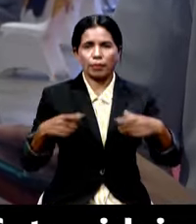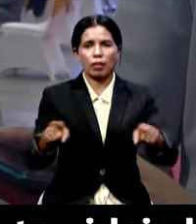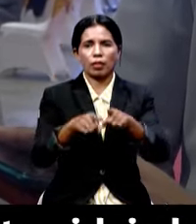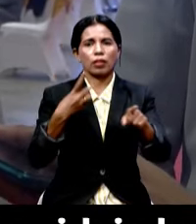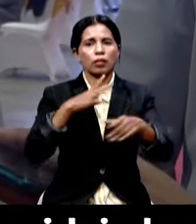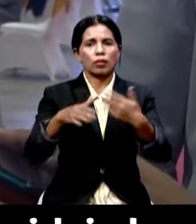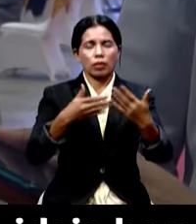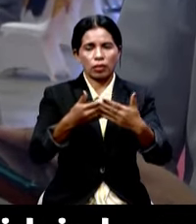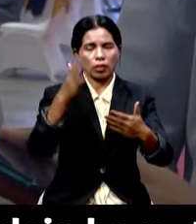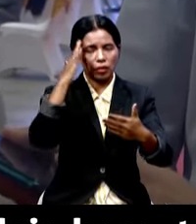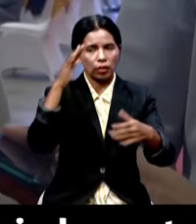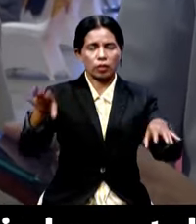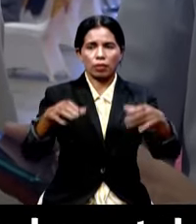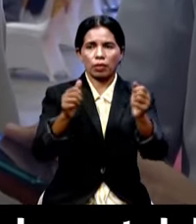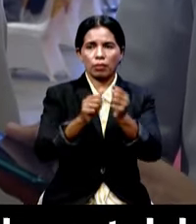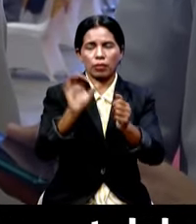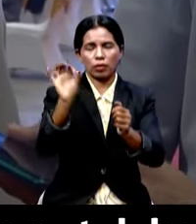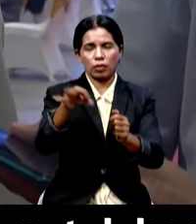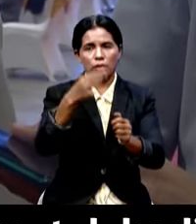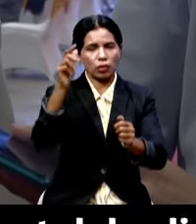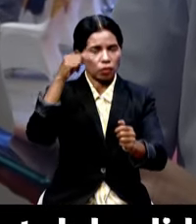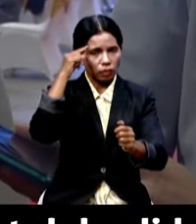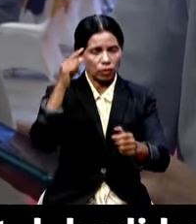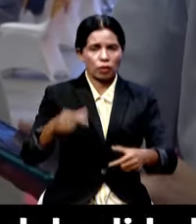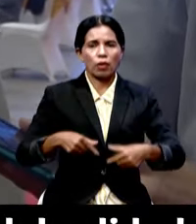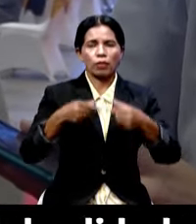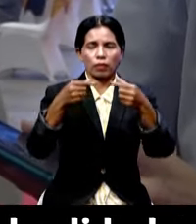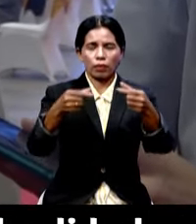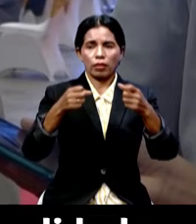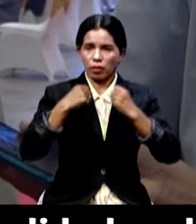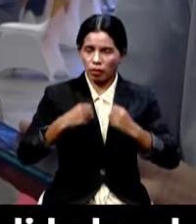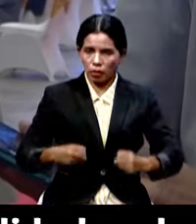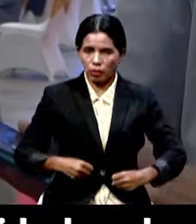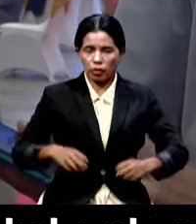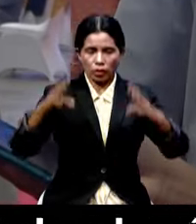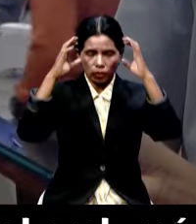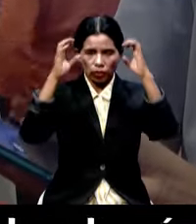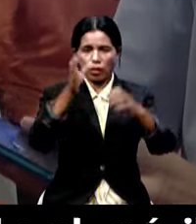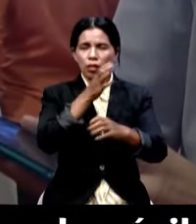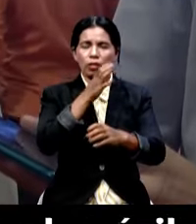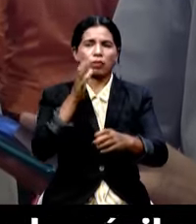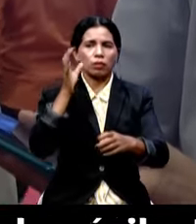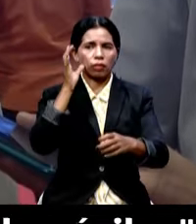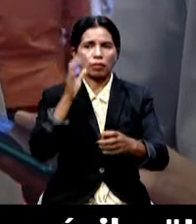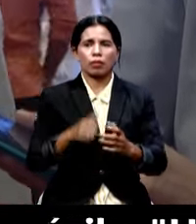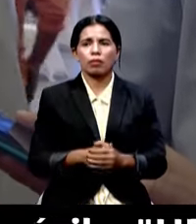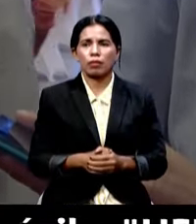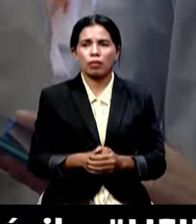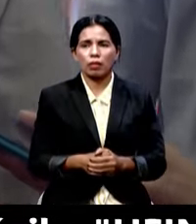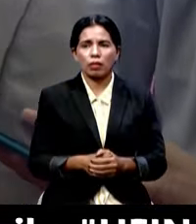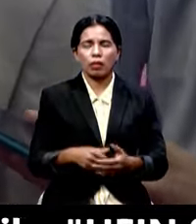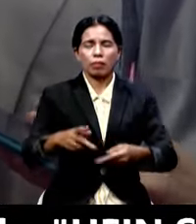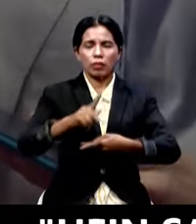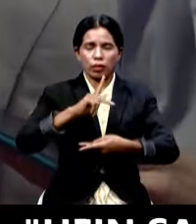atender serviços, se anula o recenseamento do governo central, funciona. Saúde, educação, agricultura,